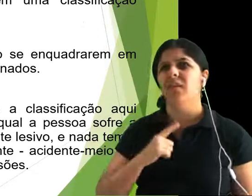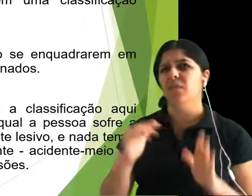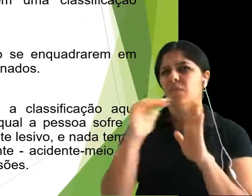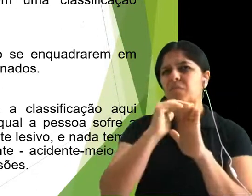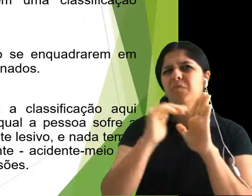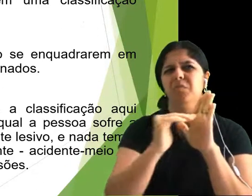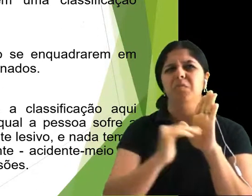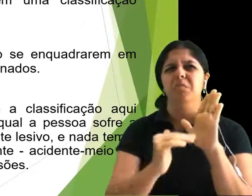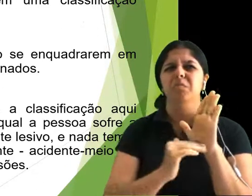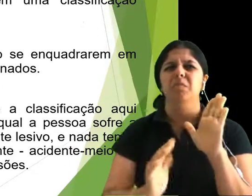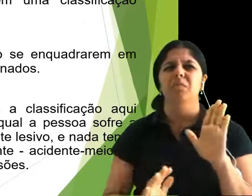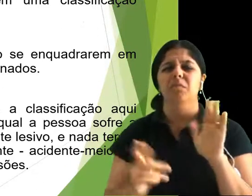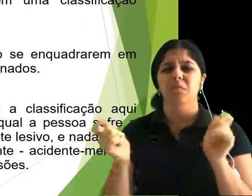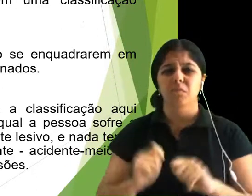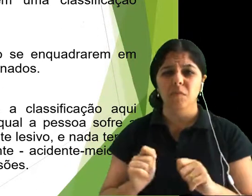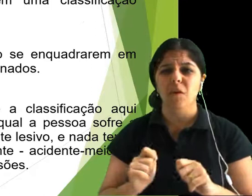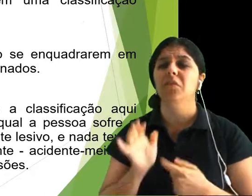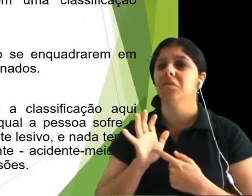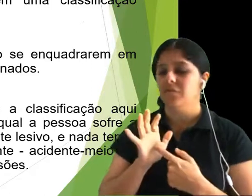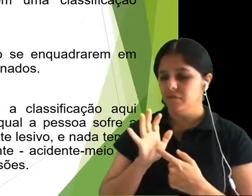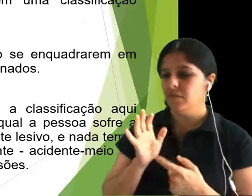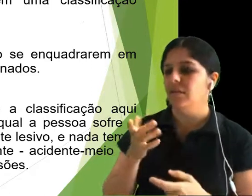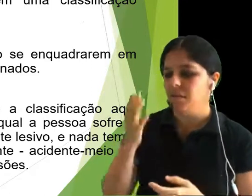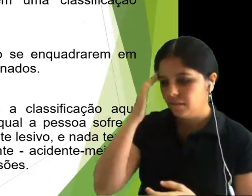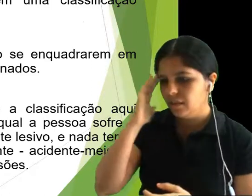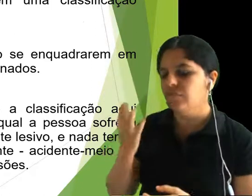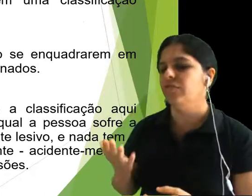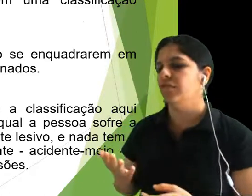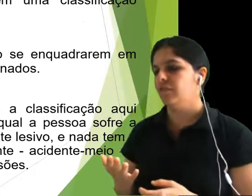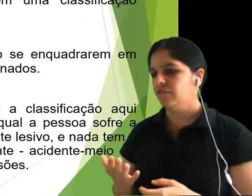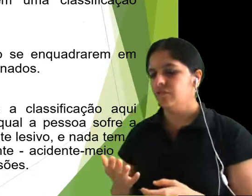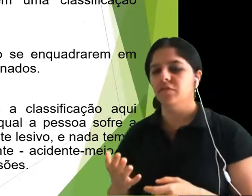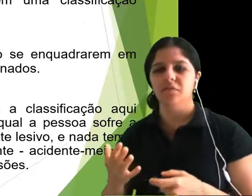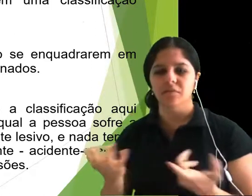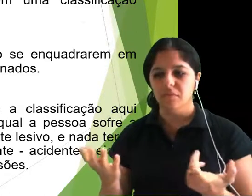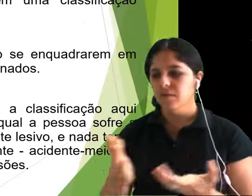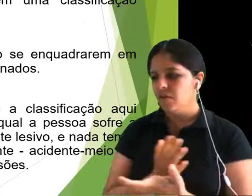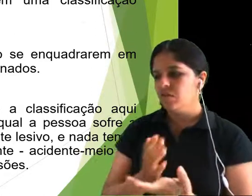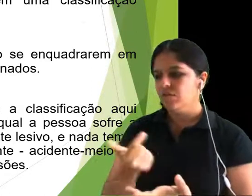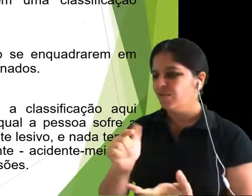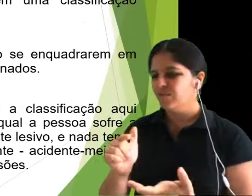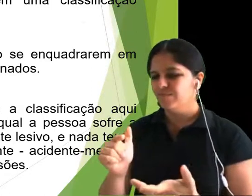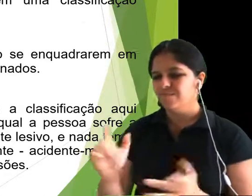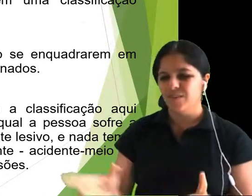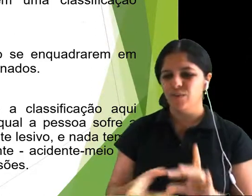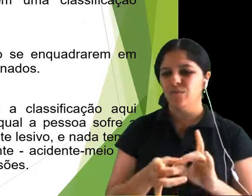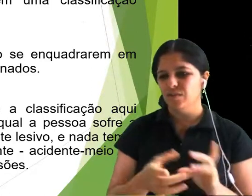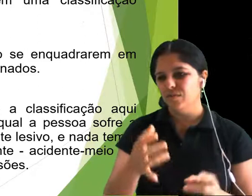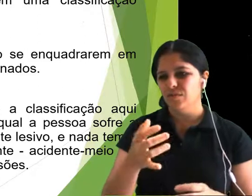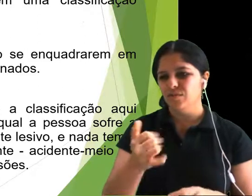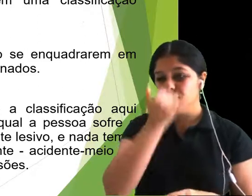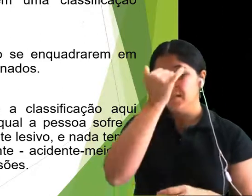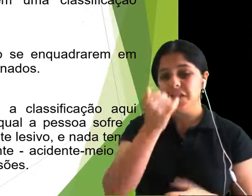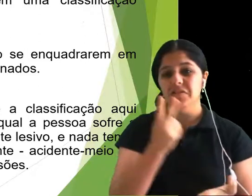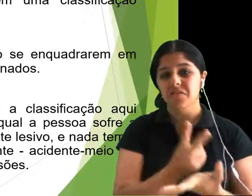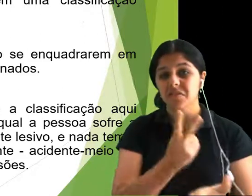classificação específica. Então, eles podem ser identificados por não se enquadrarem em nenhum dos acidentes tipo aqui relacionados. Então,